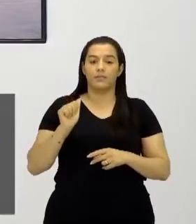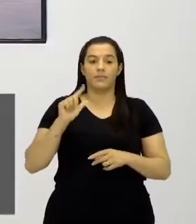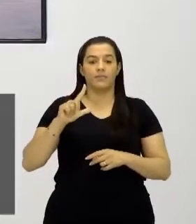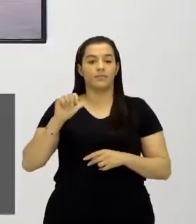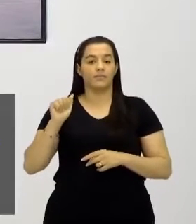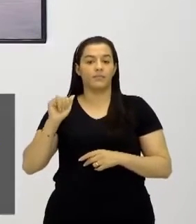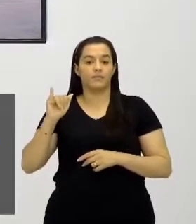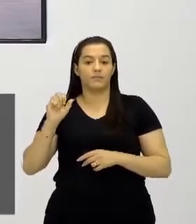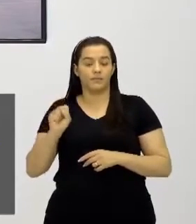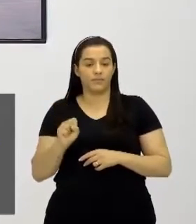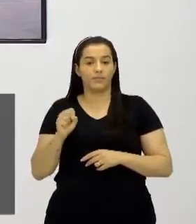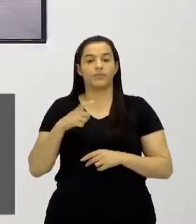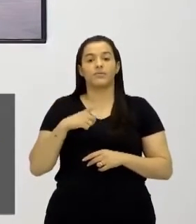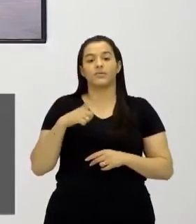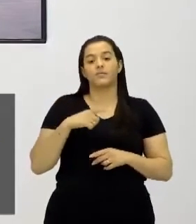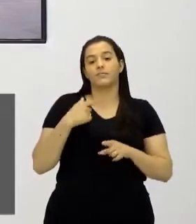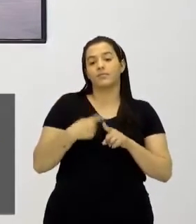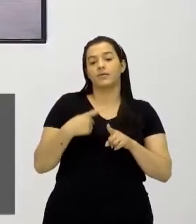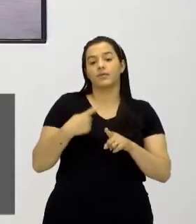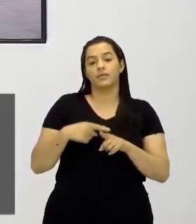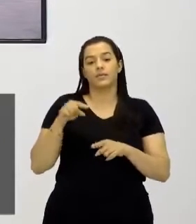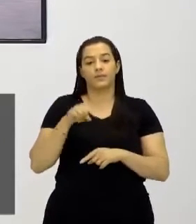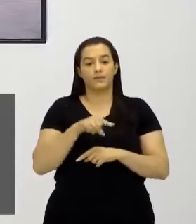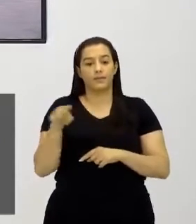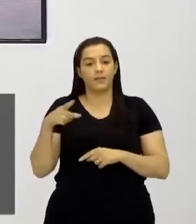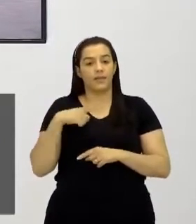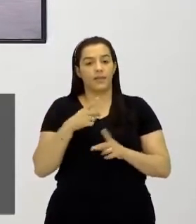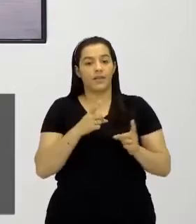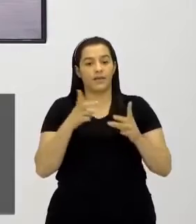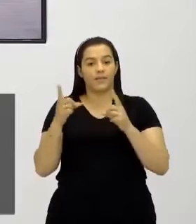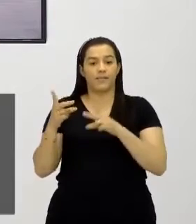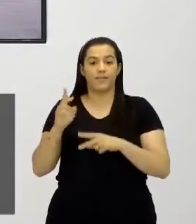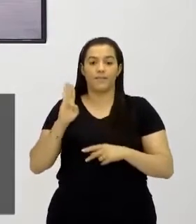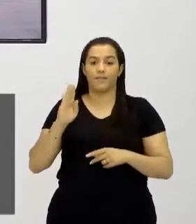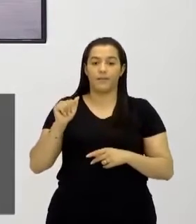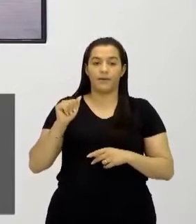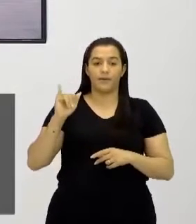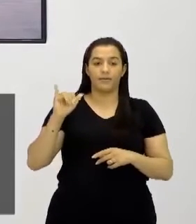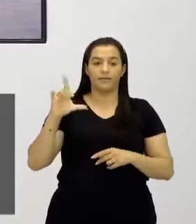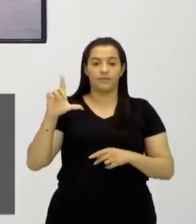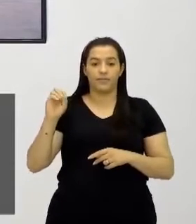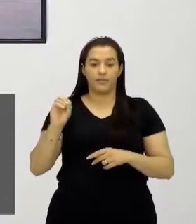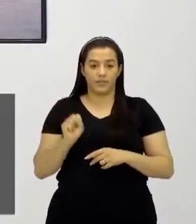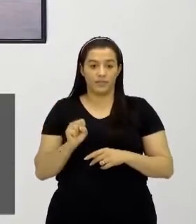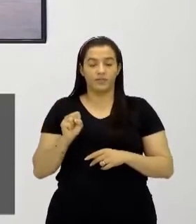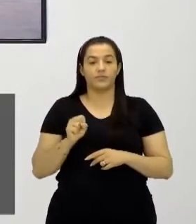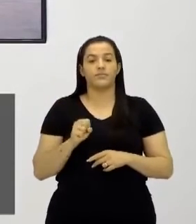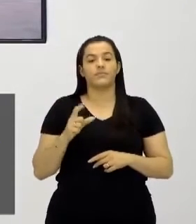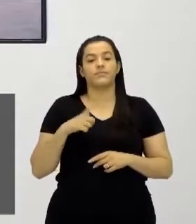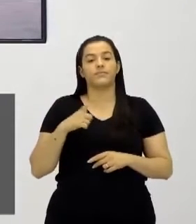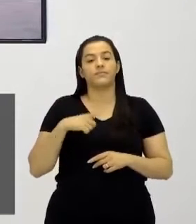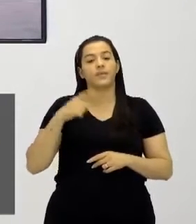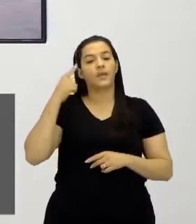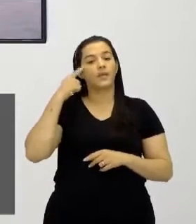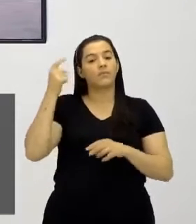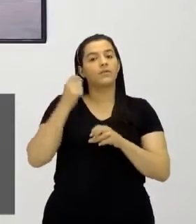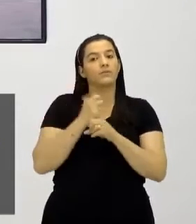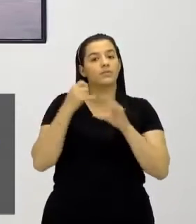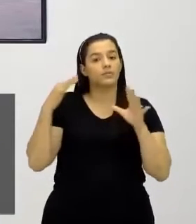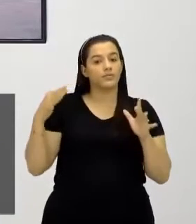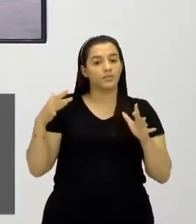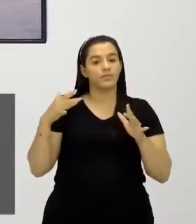balaiada. Porque o Manuel Ferreira dos Anjos, ele era um vendedor de balaios. Então, imaginem